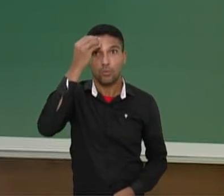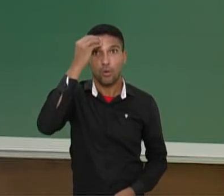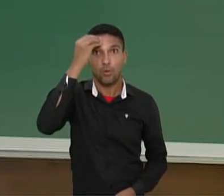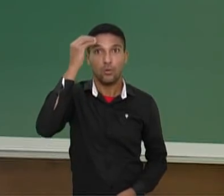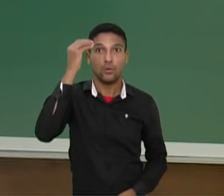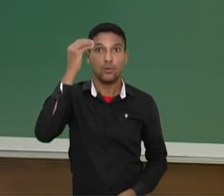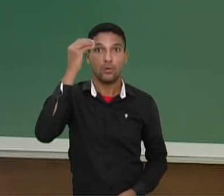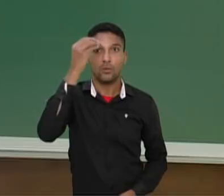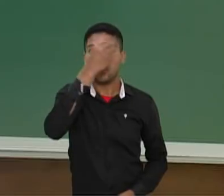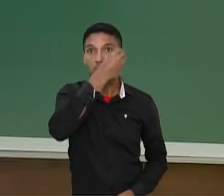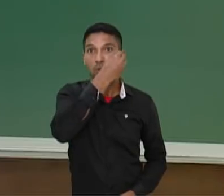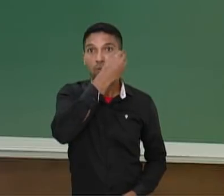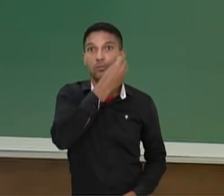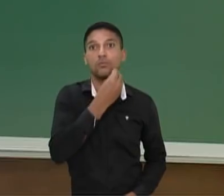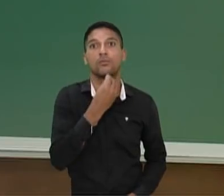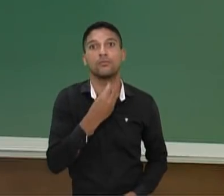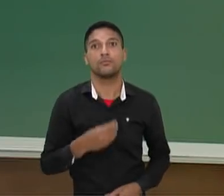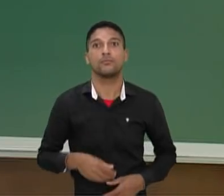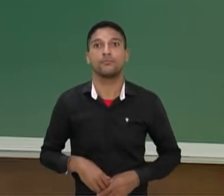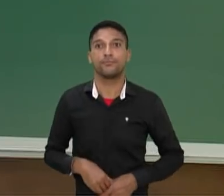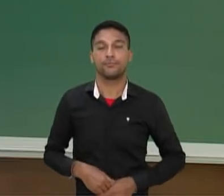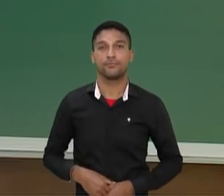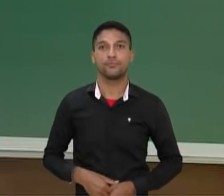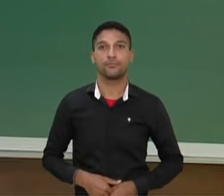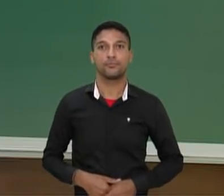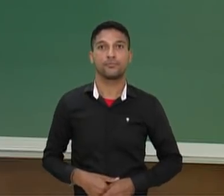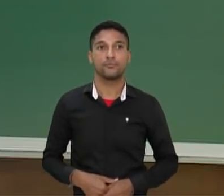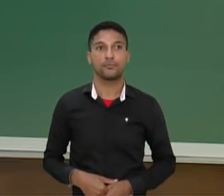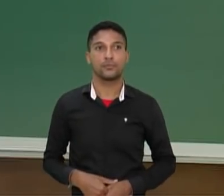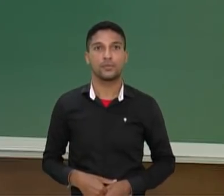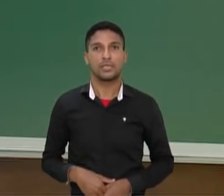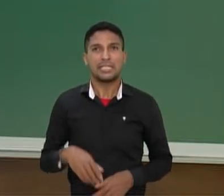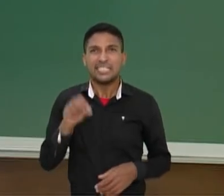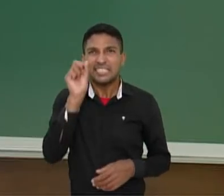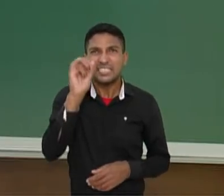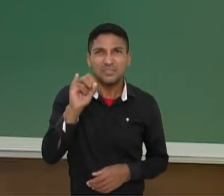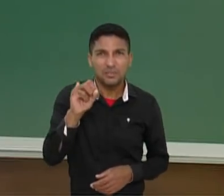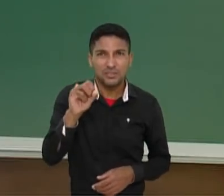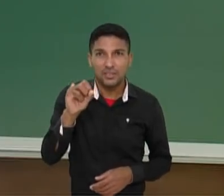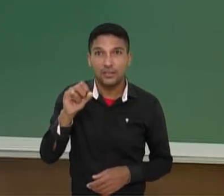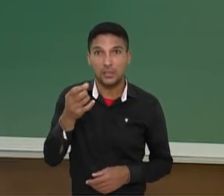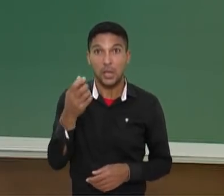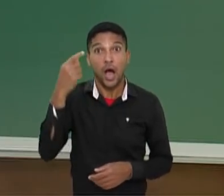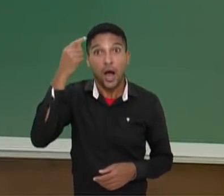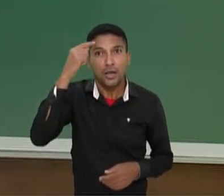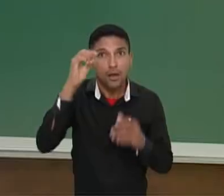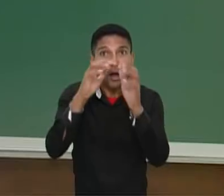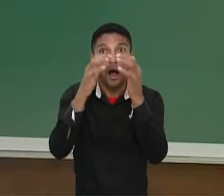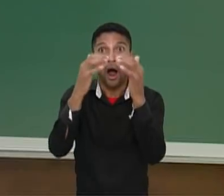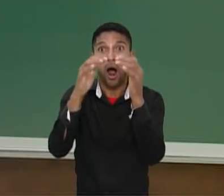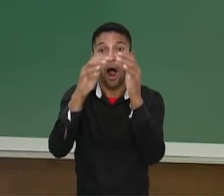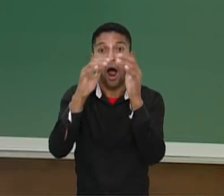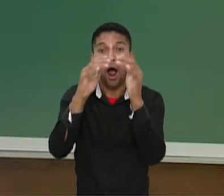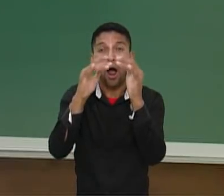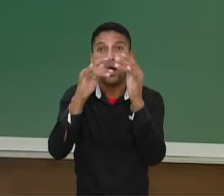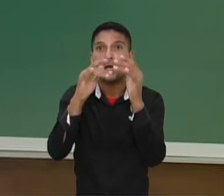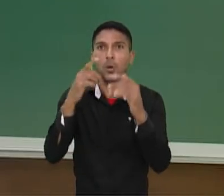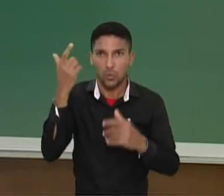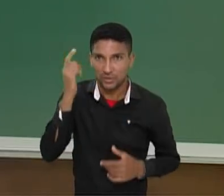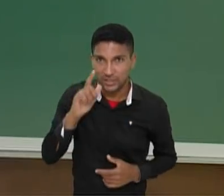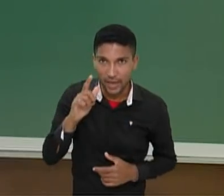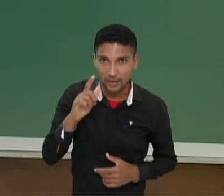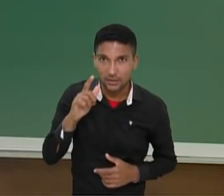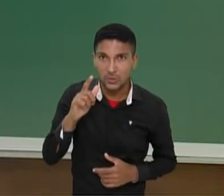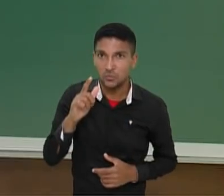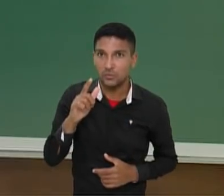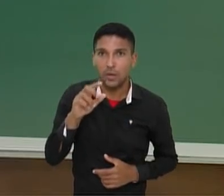de cabeça, pode fazer também. Não tem problema, você não é obrigado a escrever toda a expressão algébrica aí. Tá bom? Então, se você tem